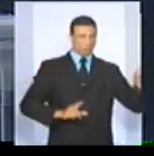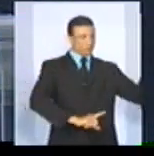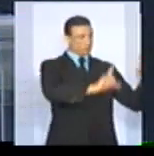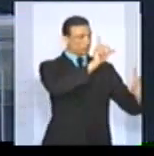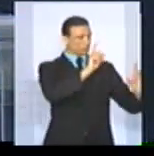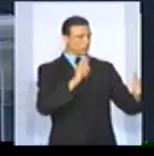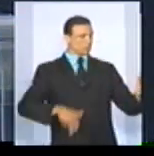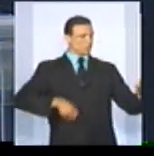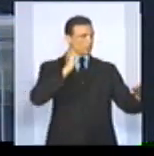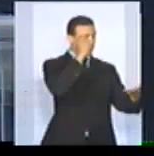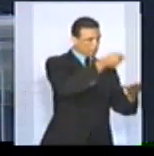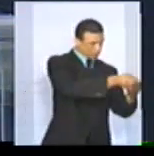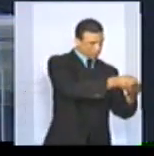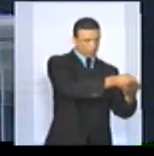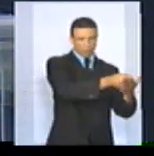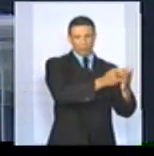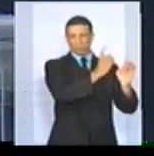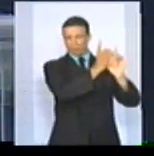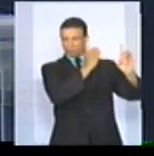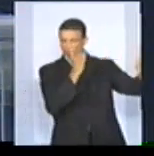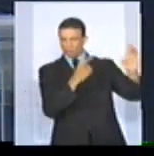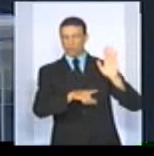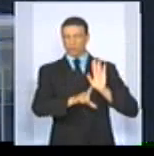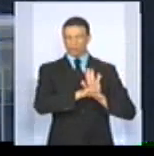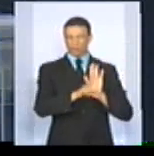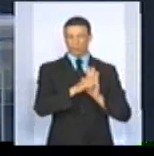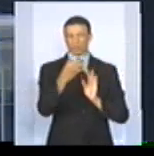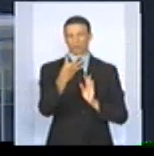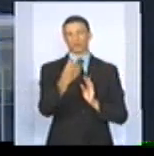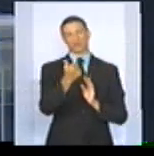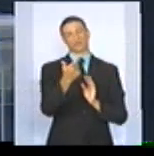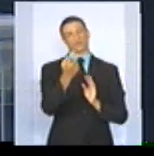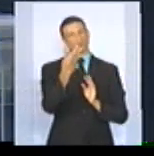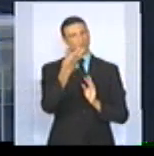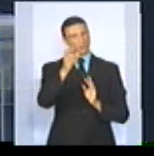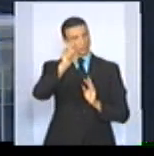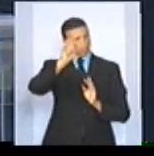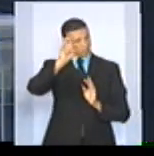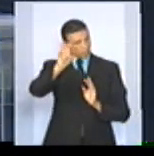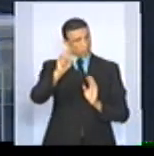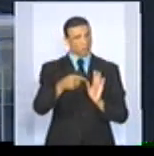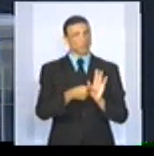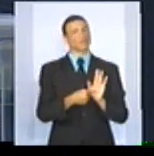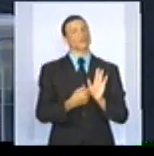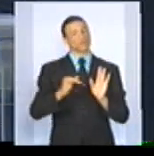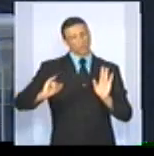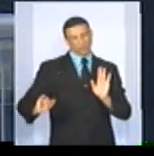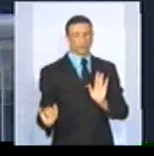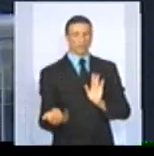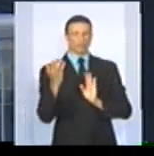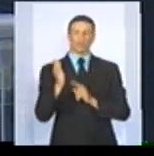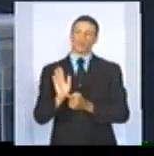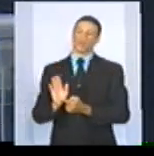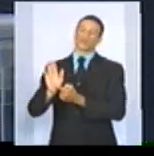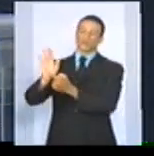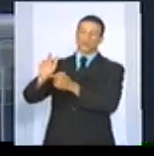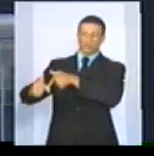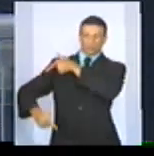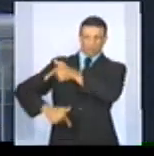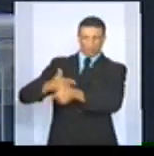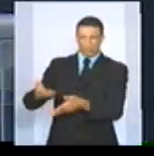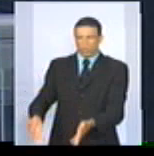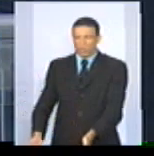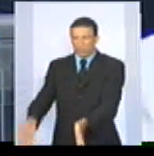que é o objeto da Lei 12.485, constituem-se, na nossa opinião, a verdadeira oportunidade de tornar o processo